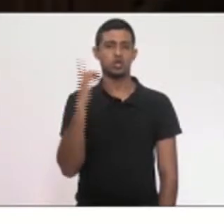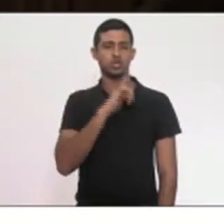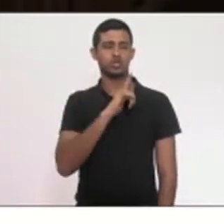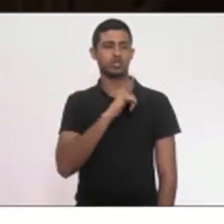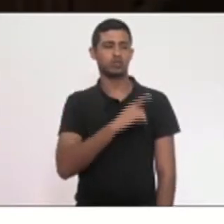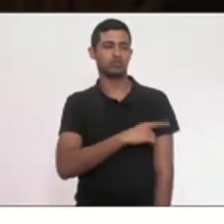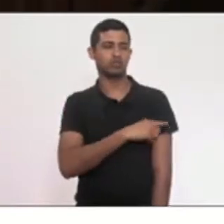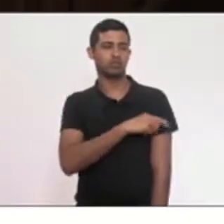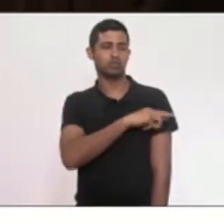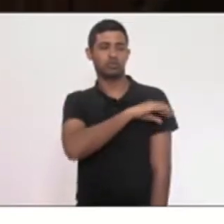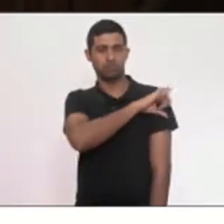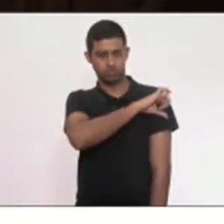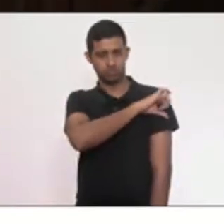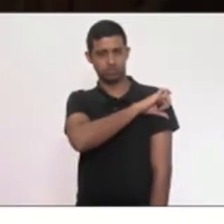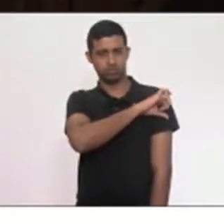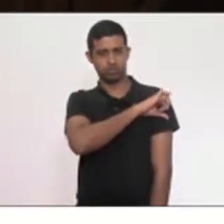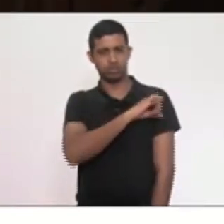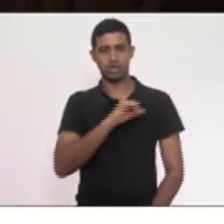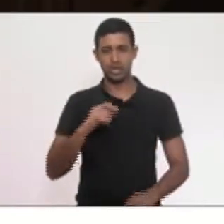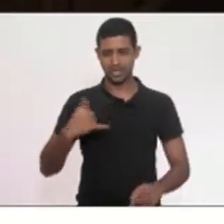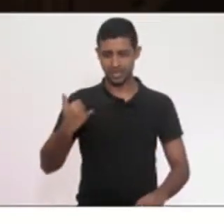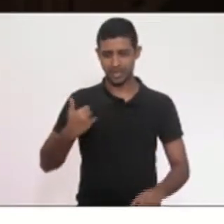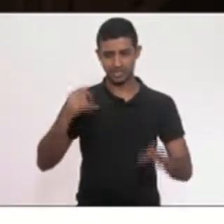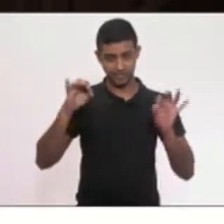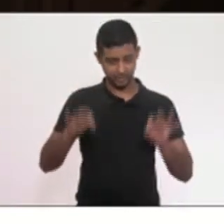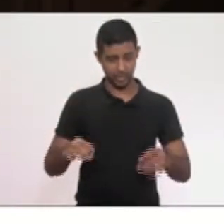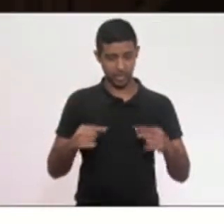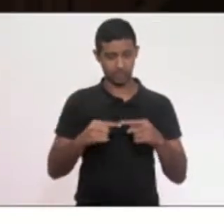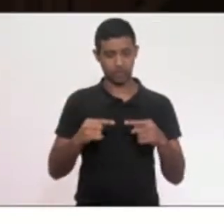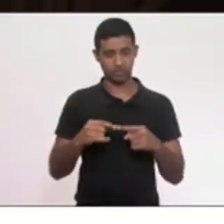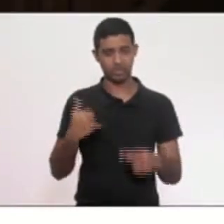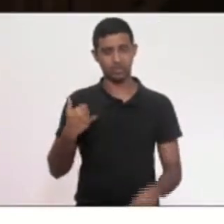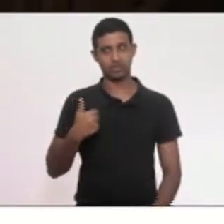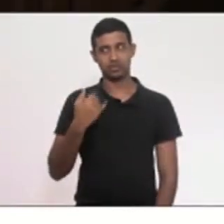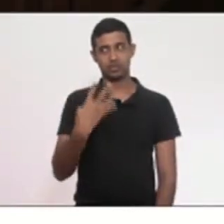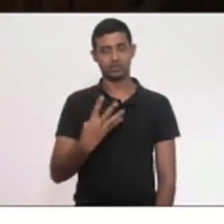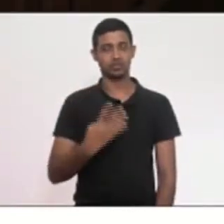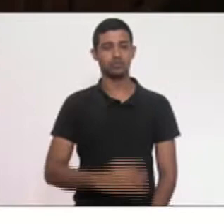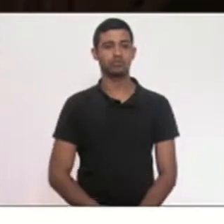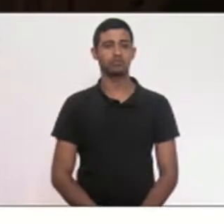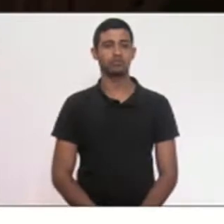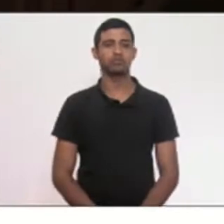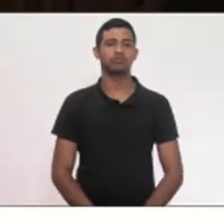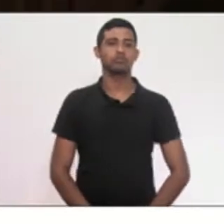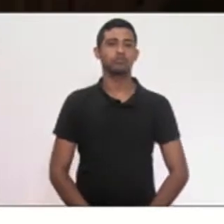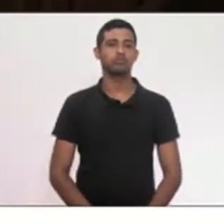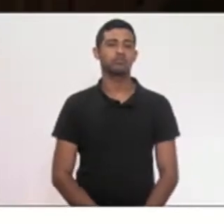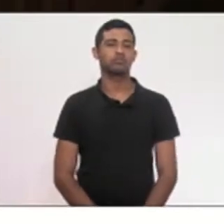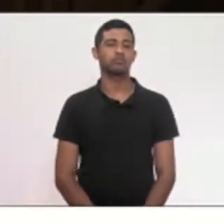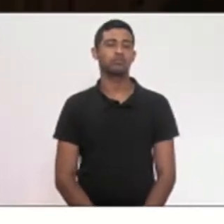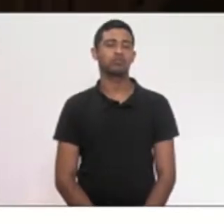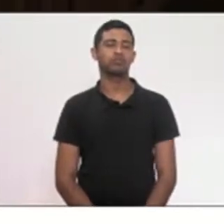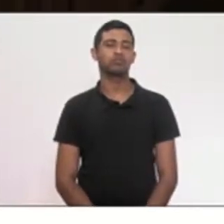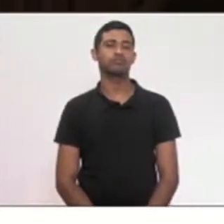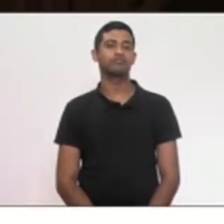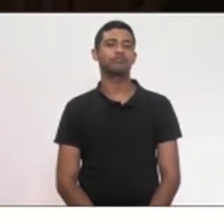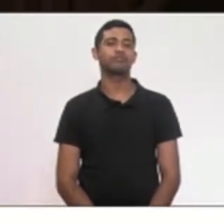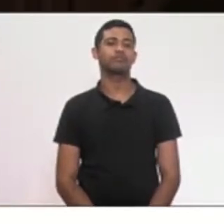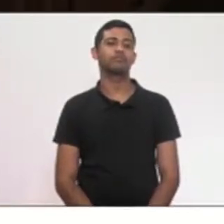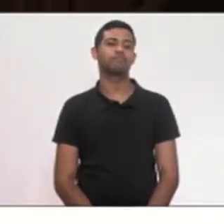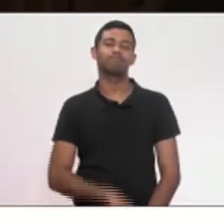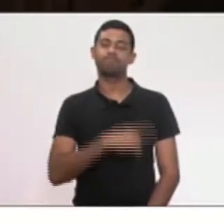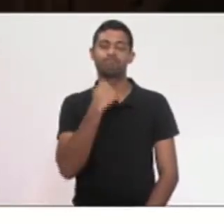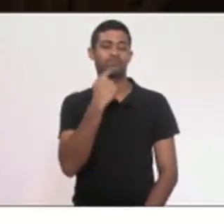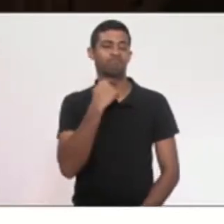fundamental na idade recomendada, ou seja, 14 anos de idade. Estamos também muito longe do seu cumprimento, porque